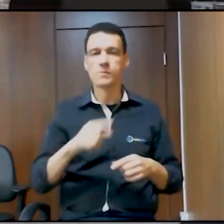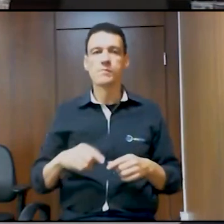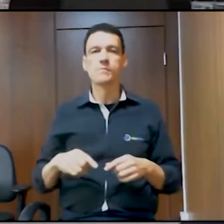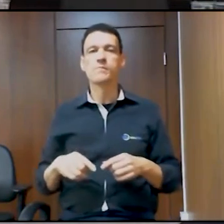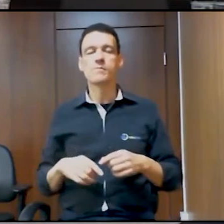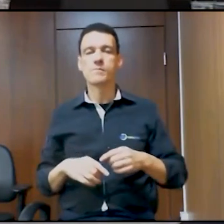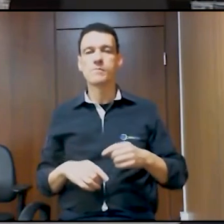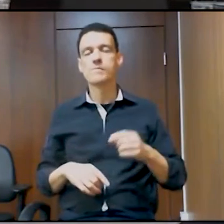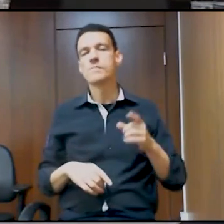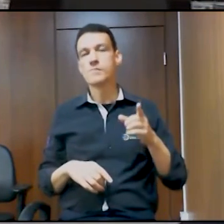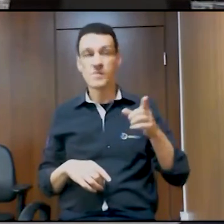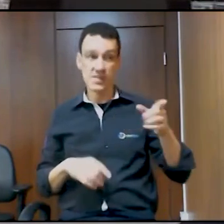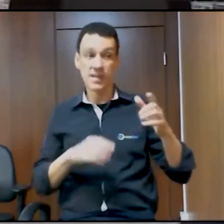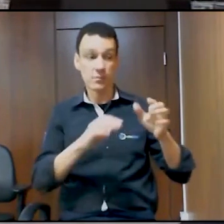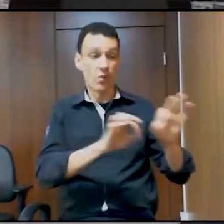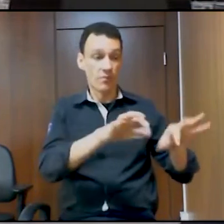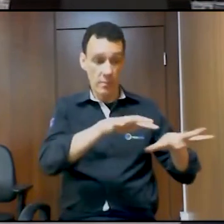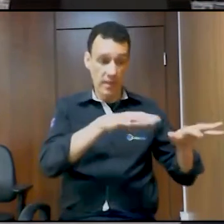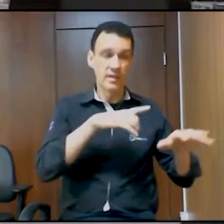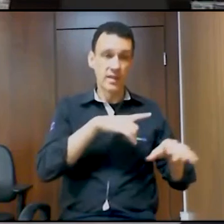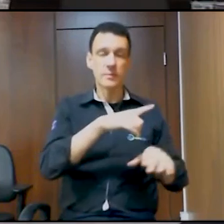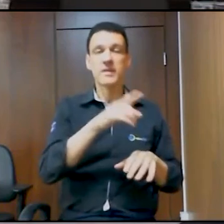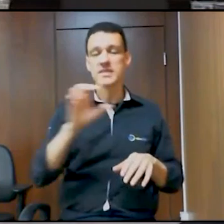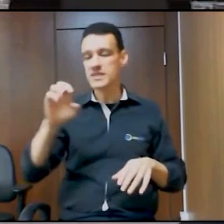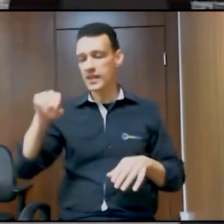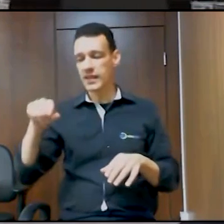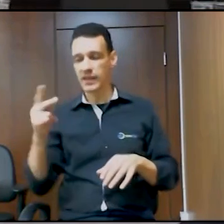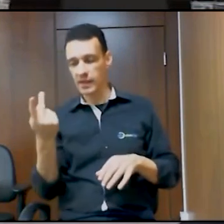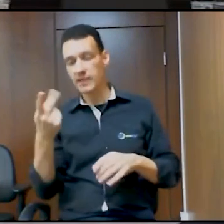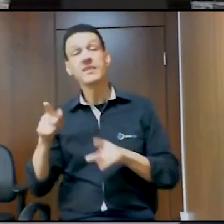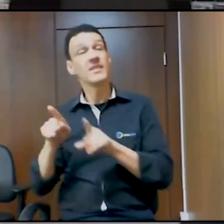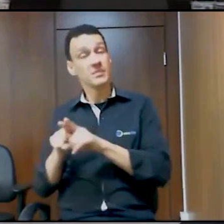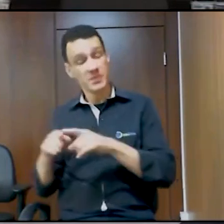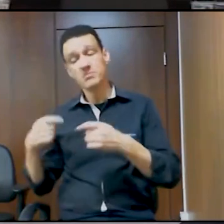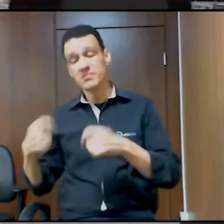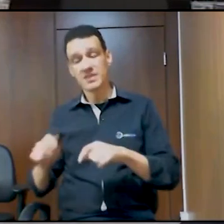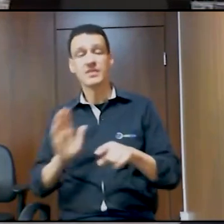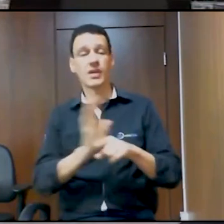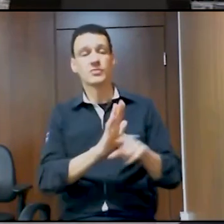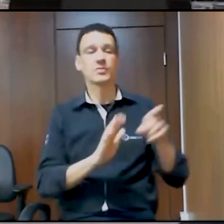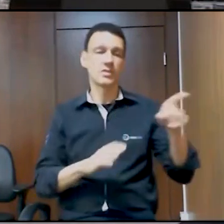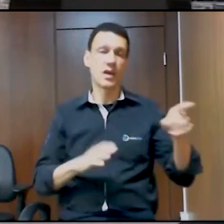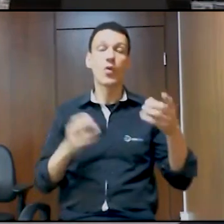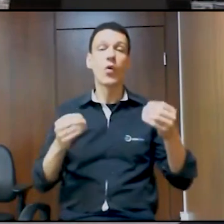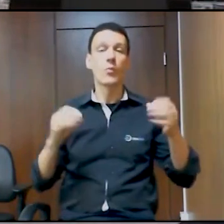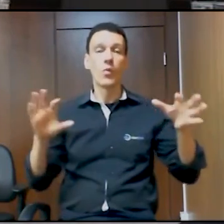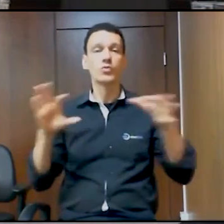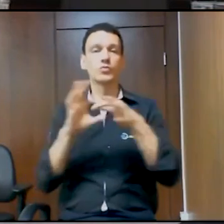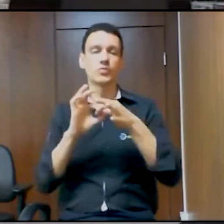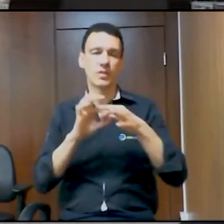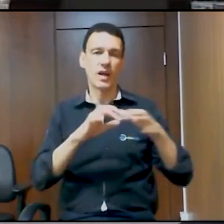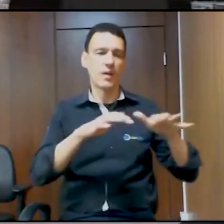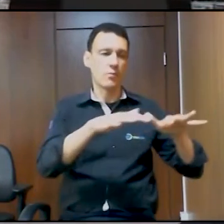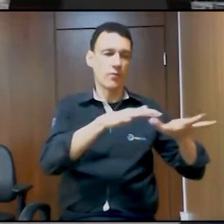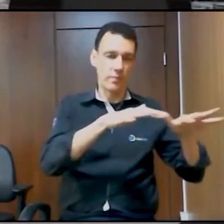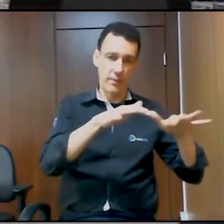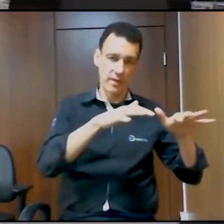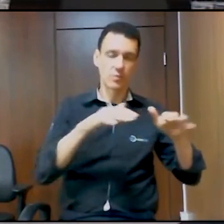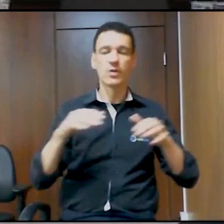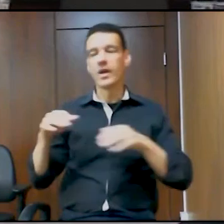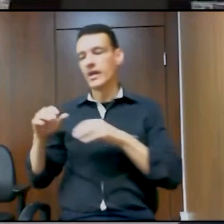Rua, mas o CNH também deveria estar envolvido nisso. Então, como a gente pode juntar esses atores para elaborar uma política